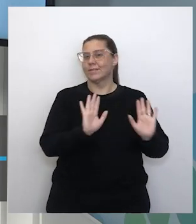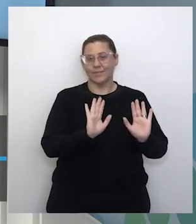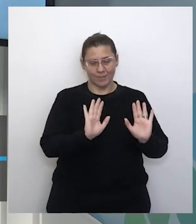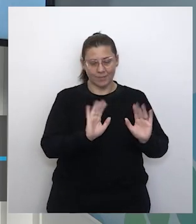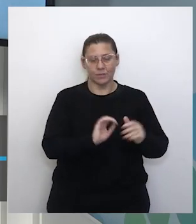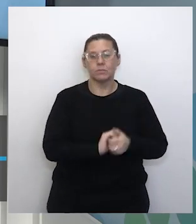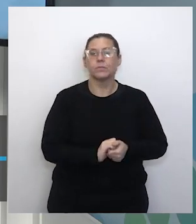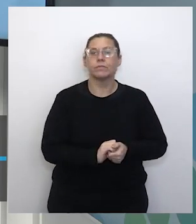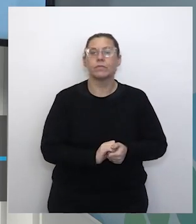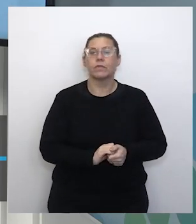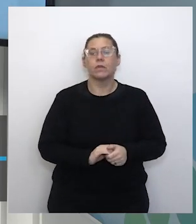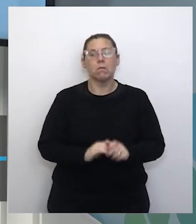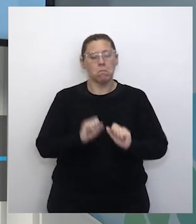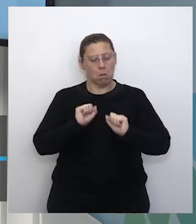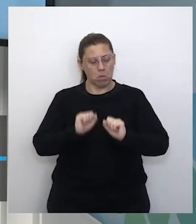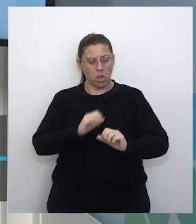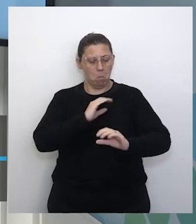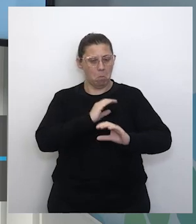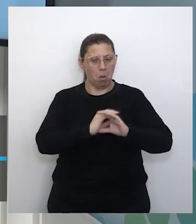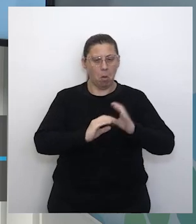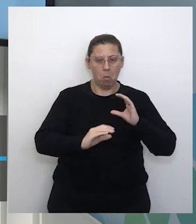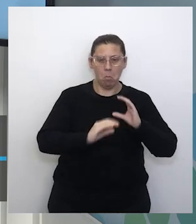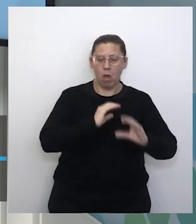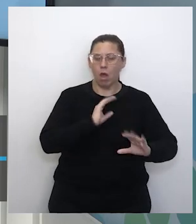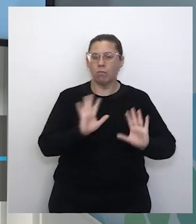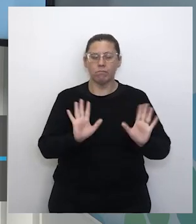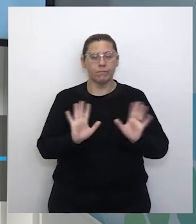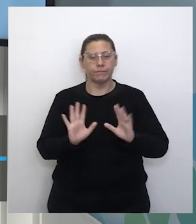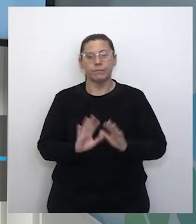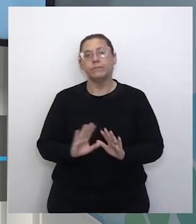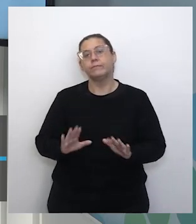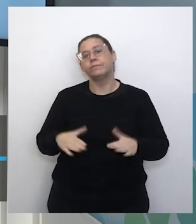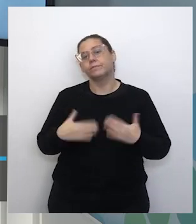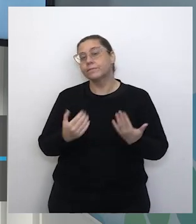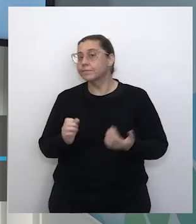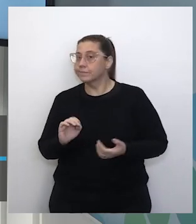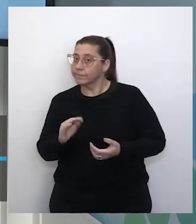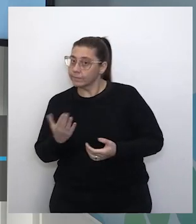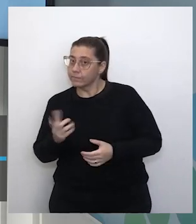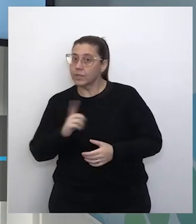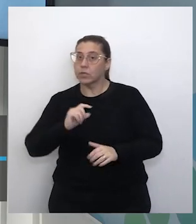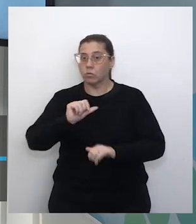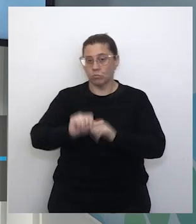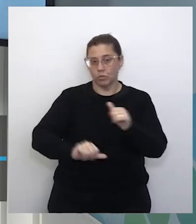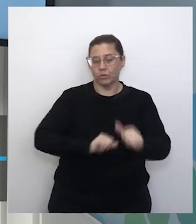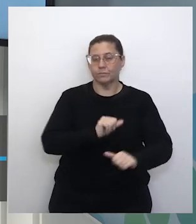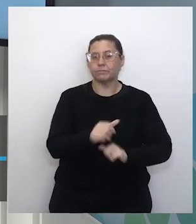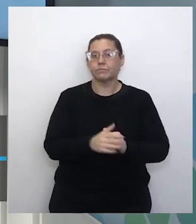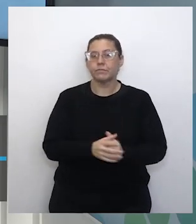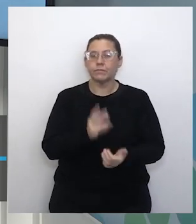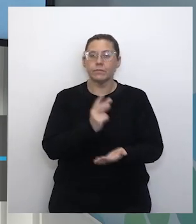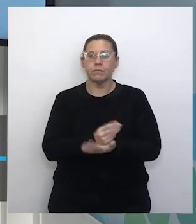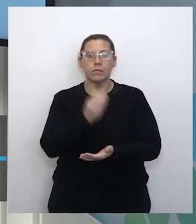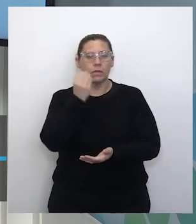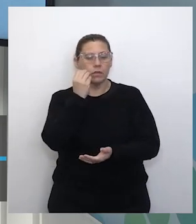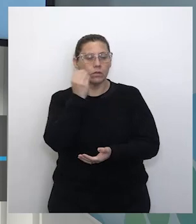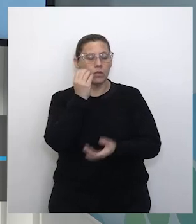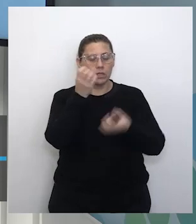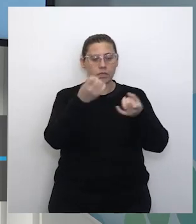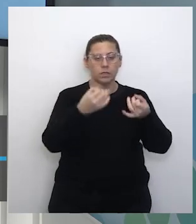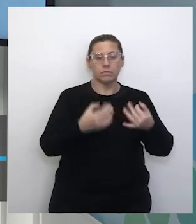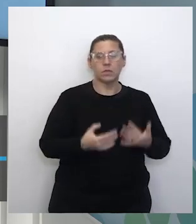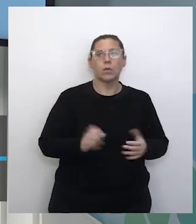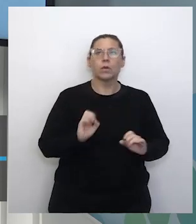mímica, a pantomima, para poder se fazer representar. E aí, o que acontece? O homem, ele sempre tentou explicar os fenômenos